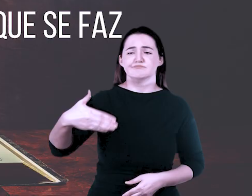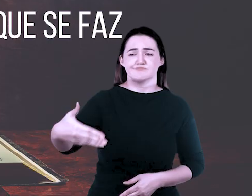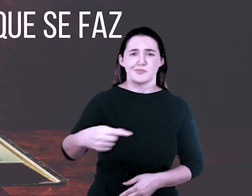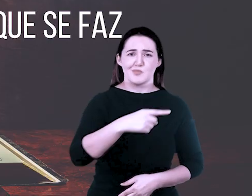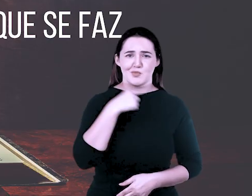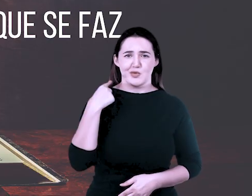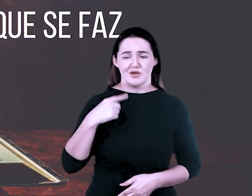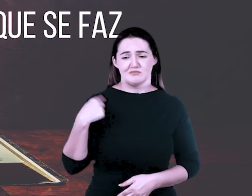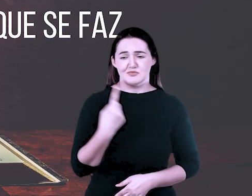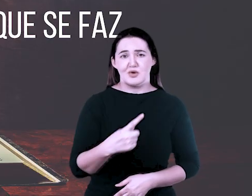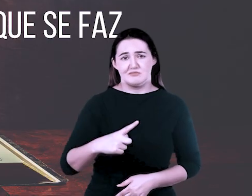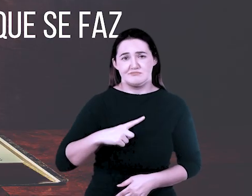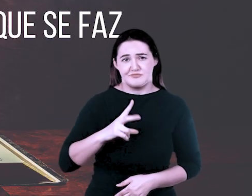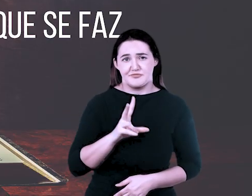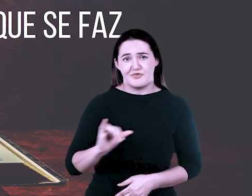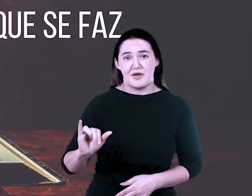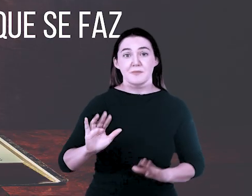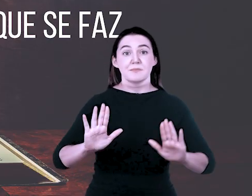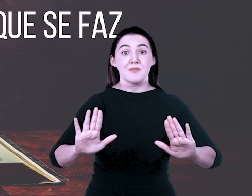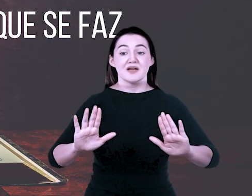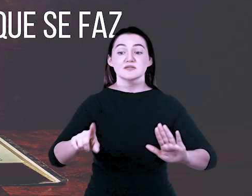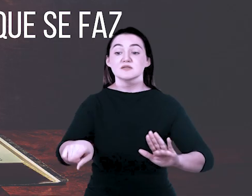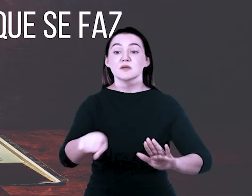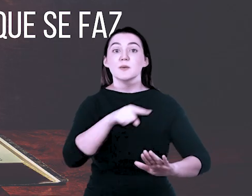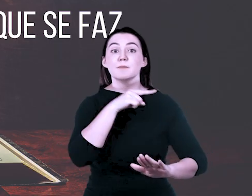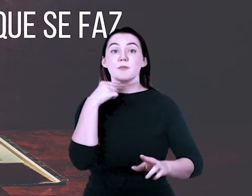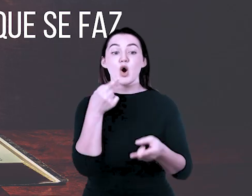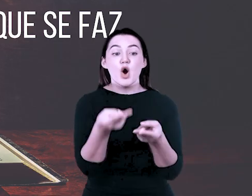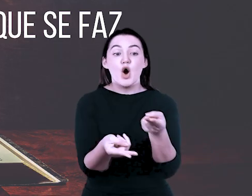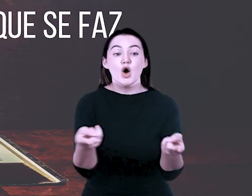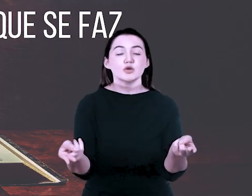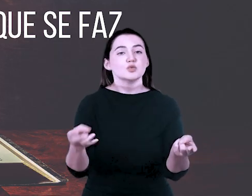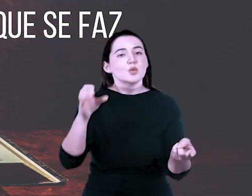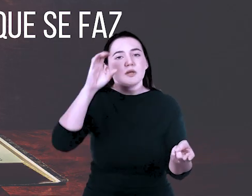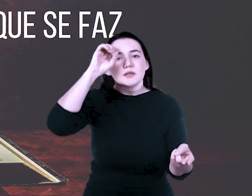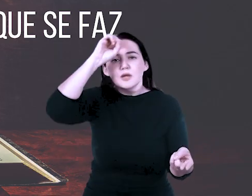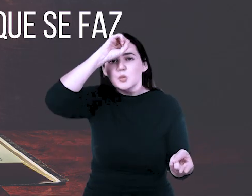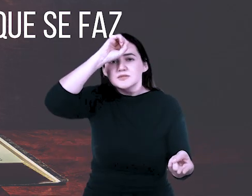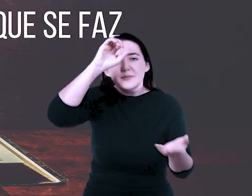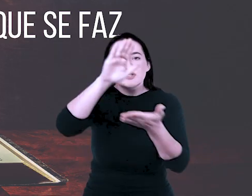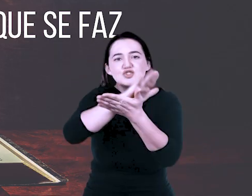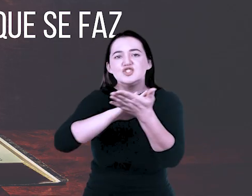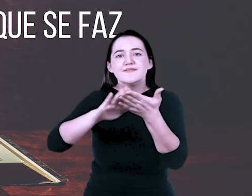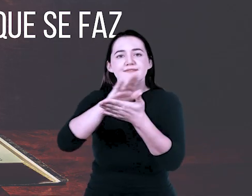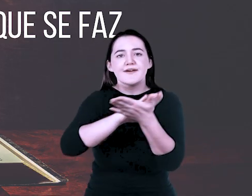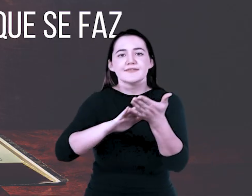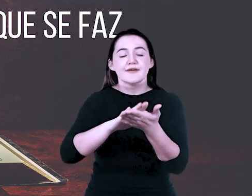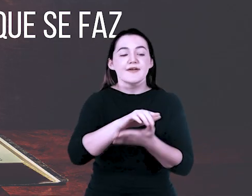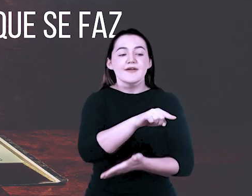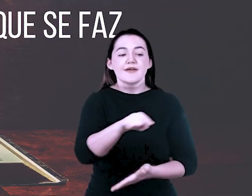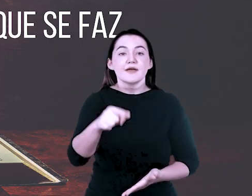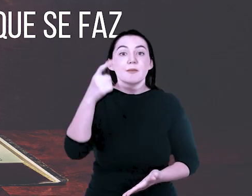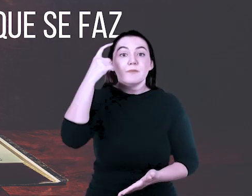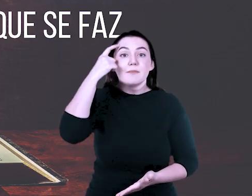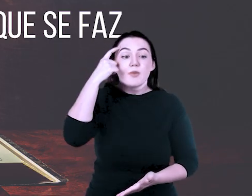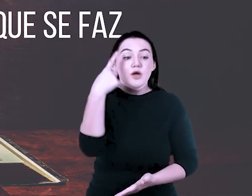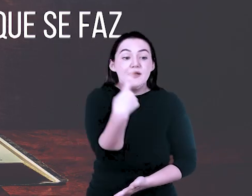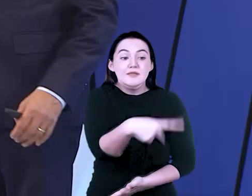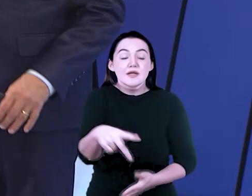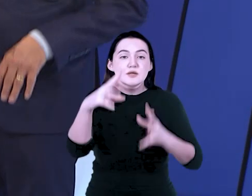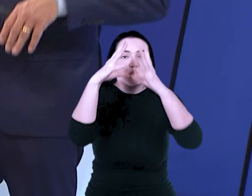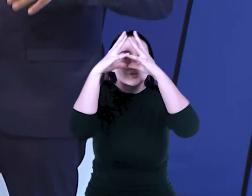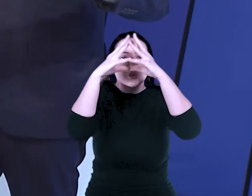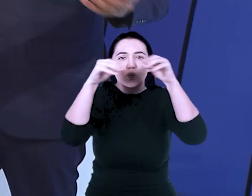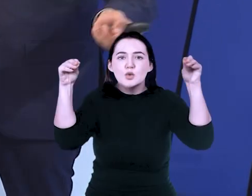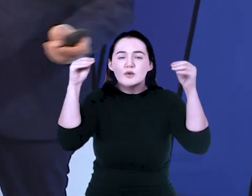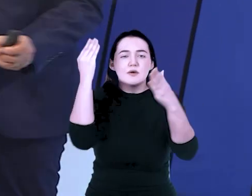nada. Não tem nenhuma recompensa para receber, porque a memória deles jaz no esquecimento. Então